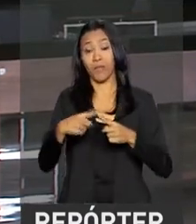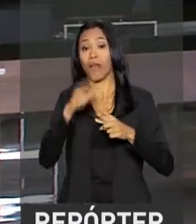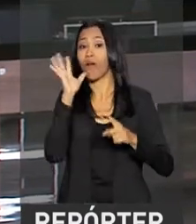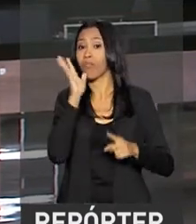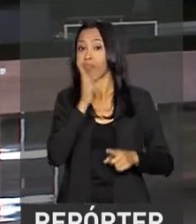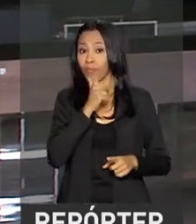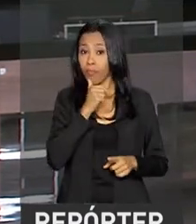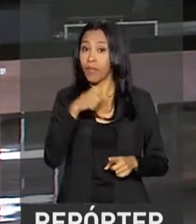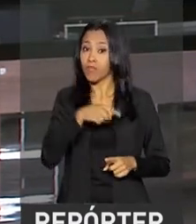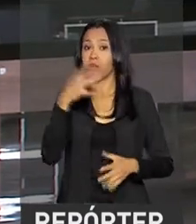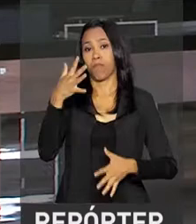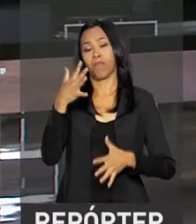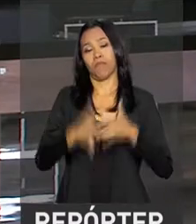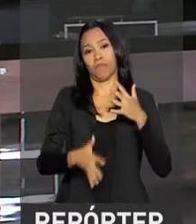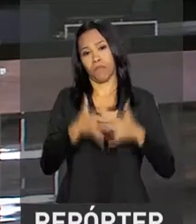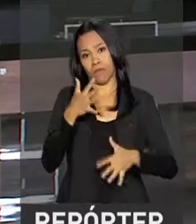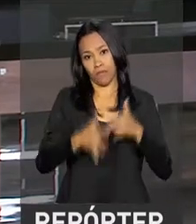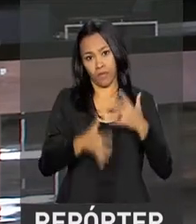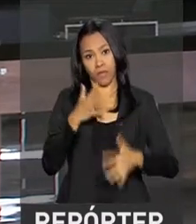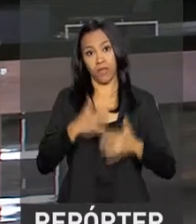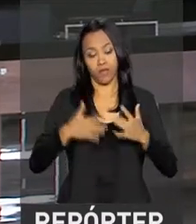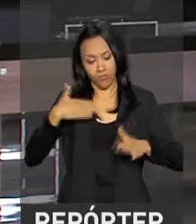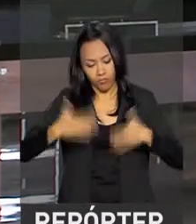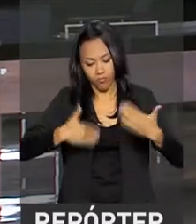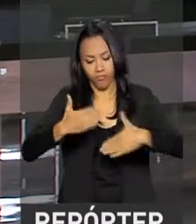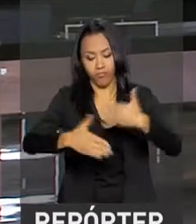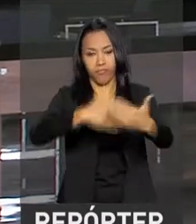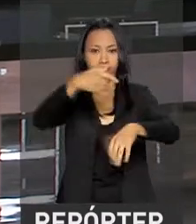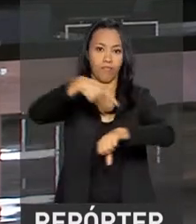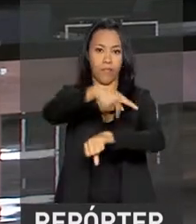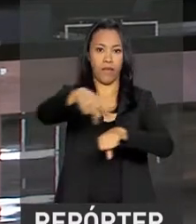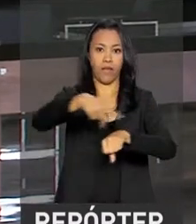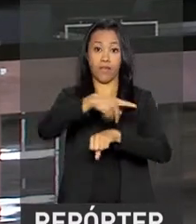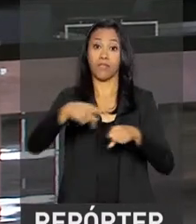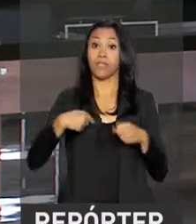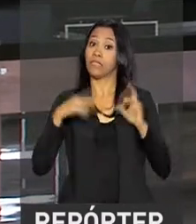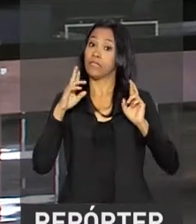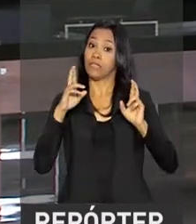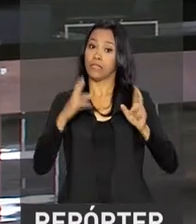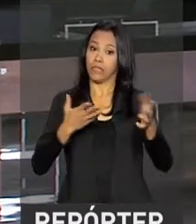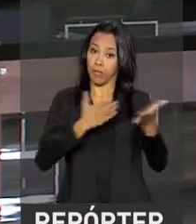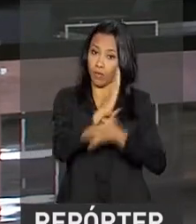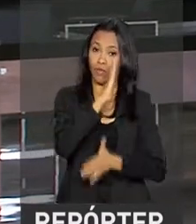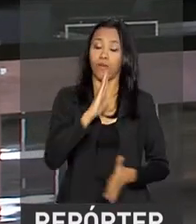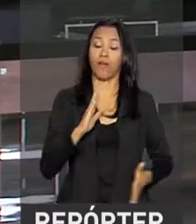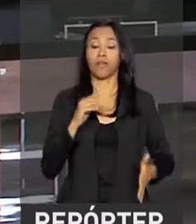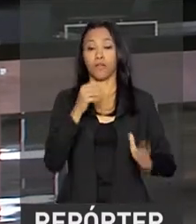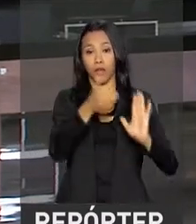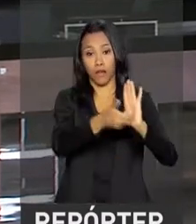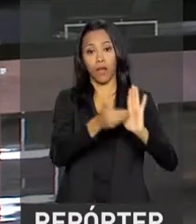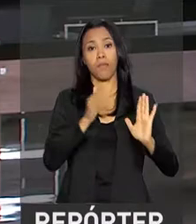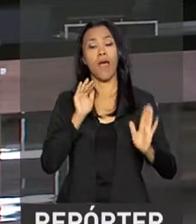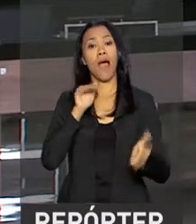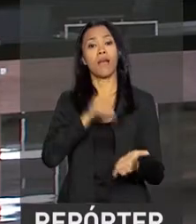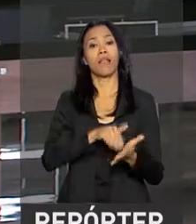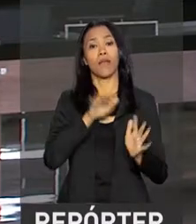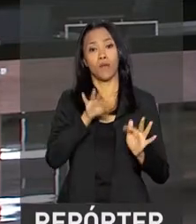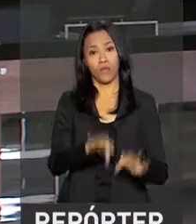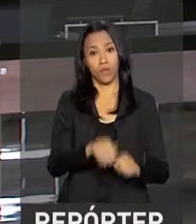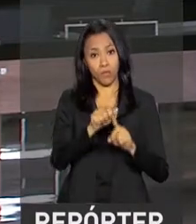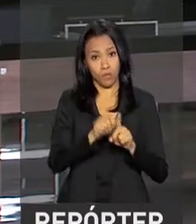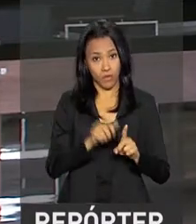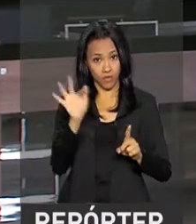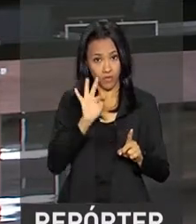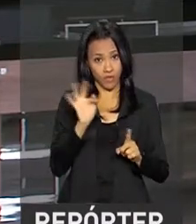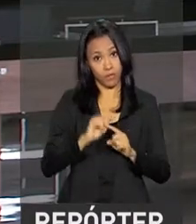pelo país a expectativa do governo é de que a reforma seja aprovada na câmara dos deputados até o final de fevereiro para